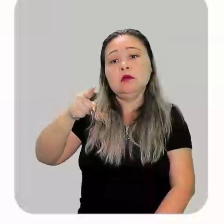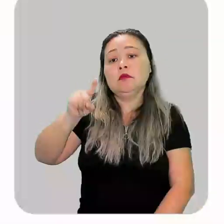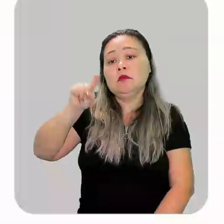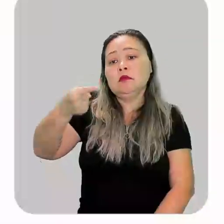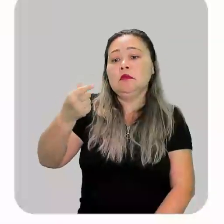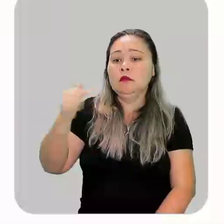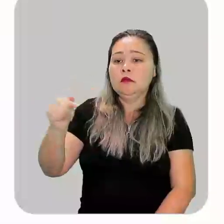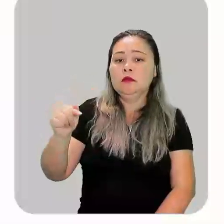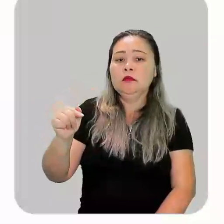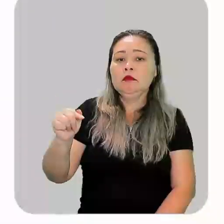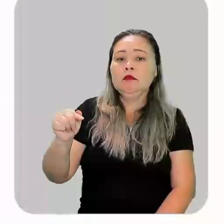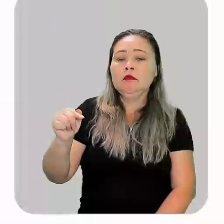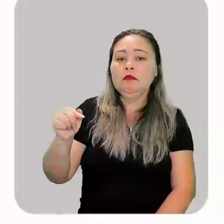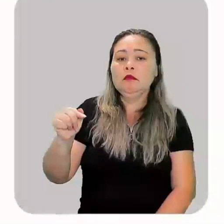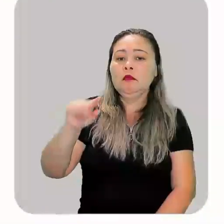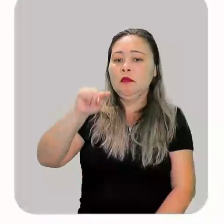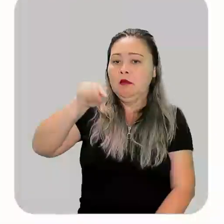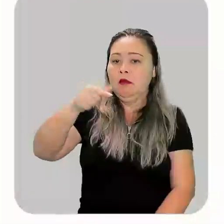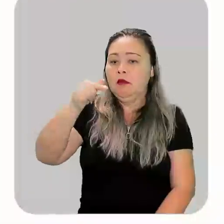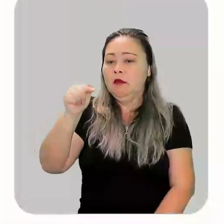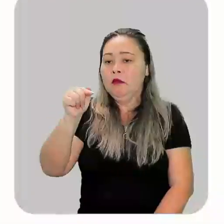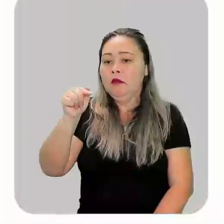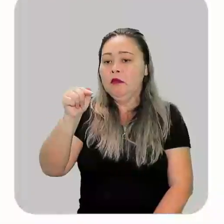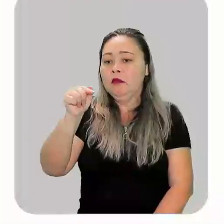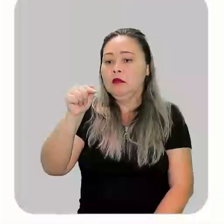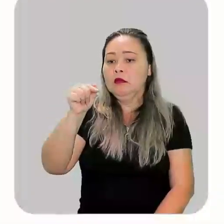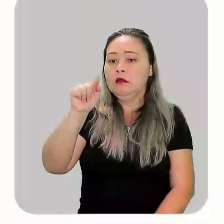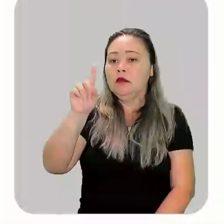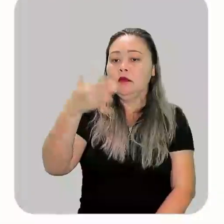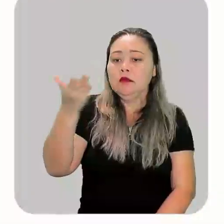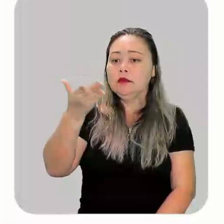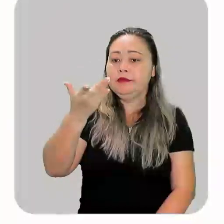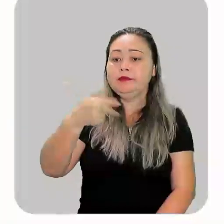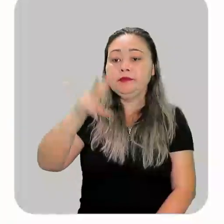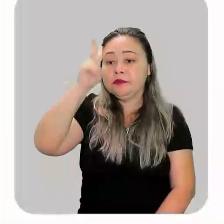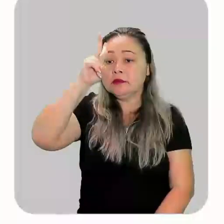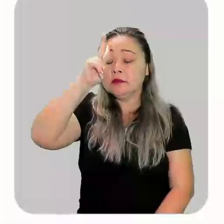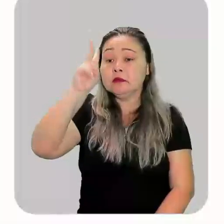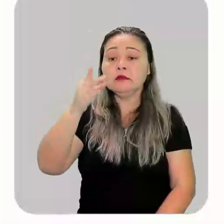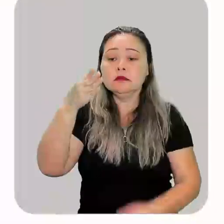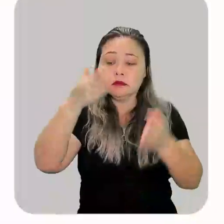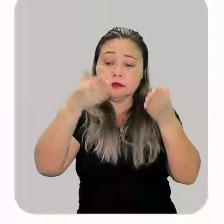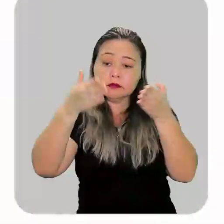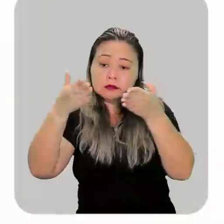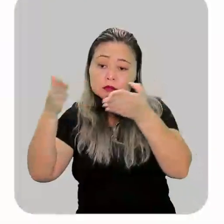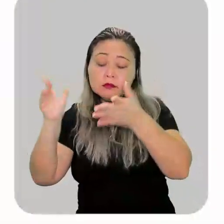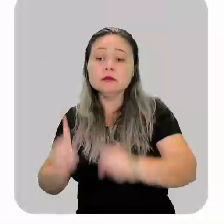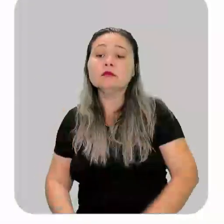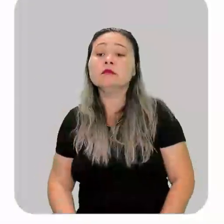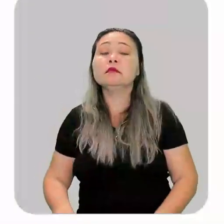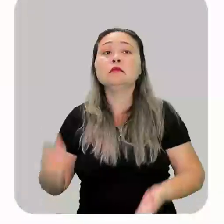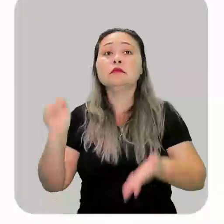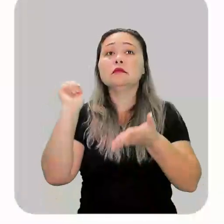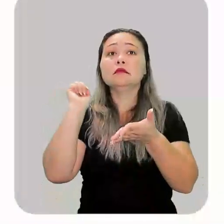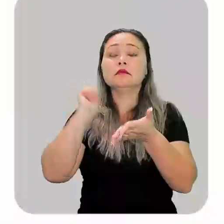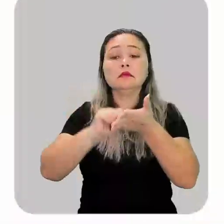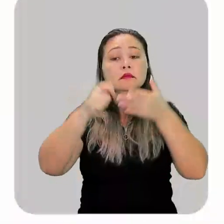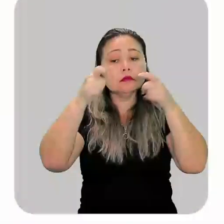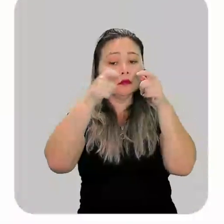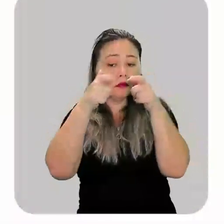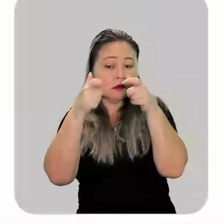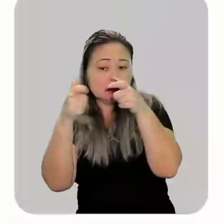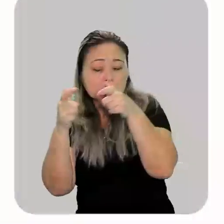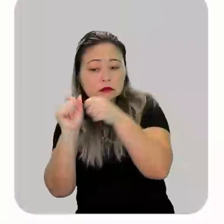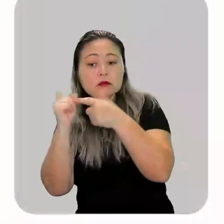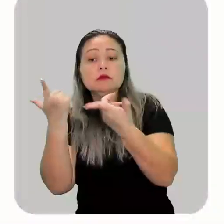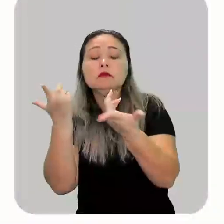no 7, né? Isso. Beleza? E agora a gente vai lembrar aí das casas, né? As nossas posições